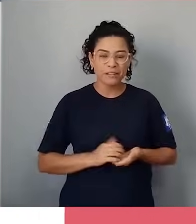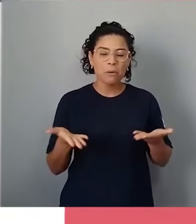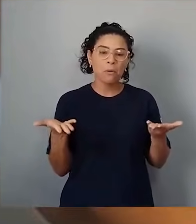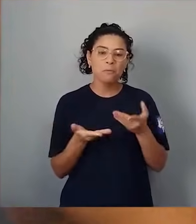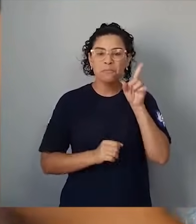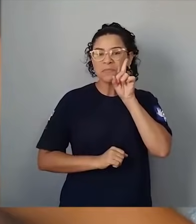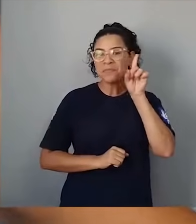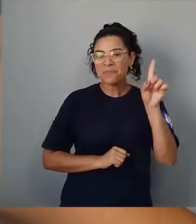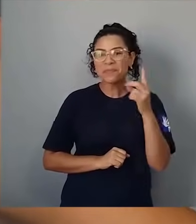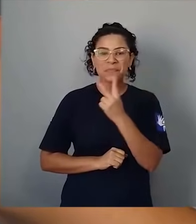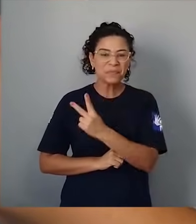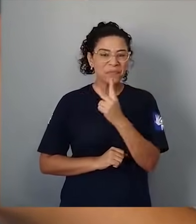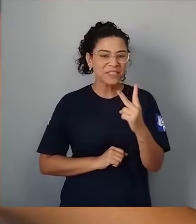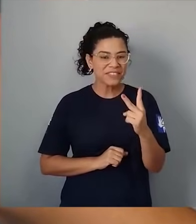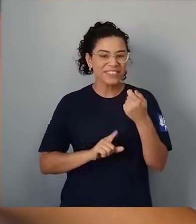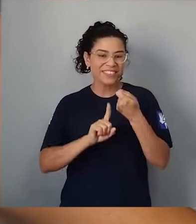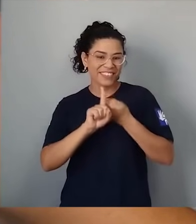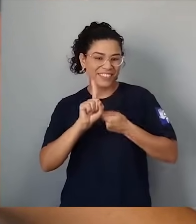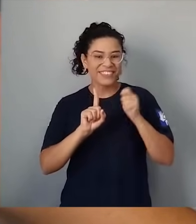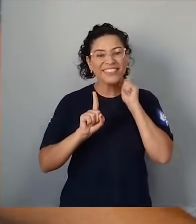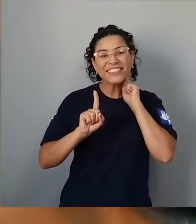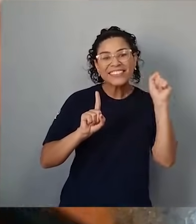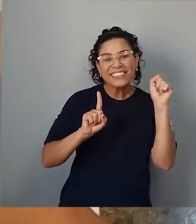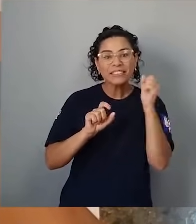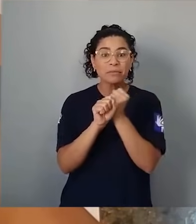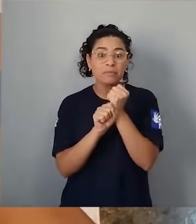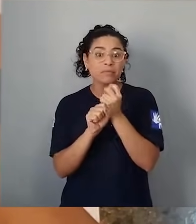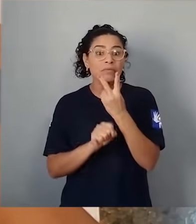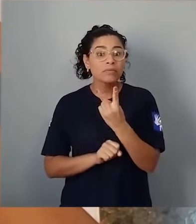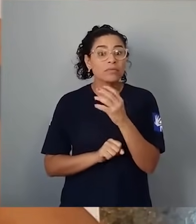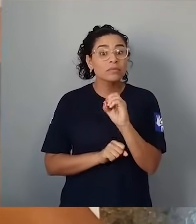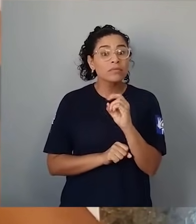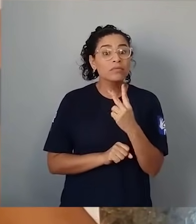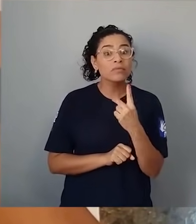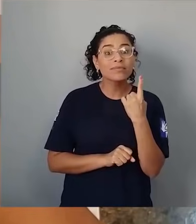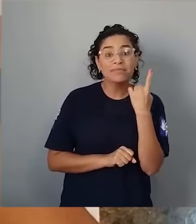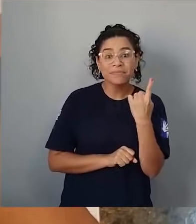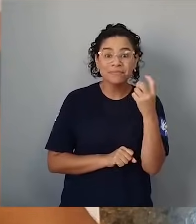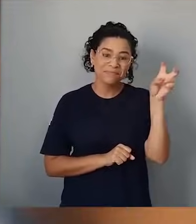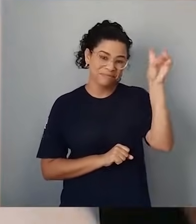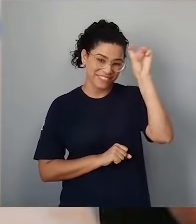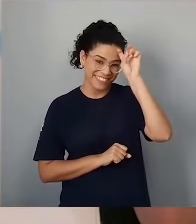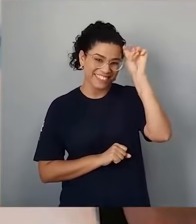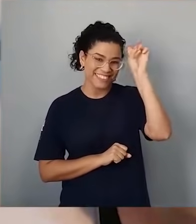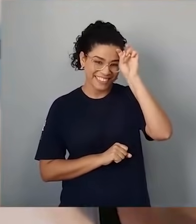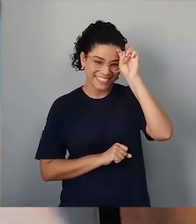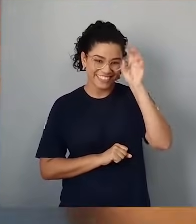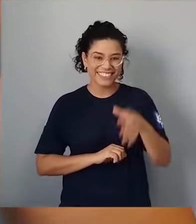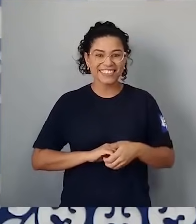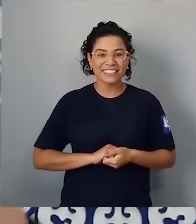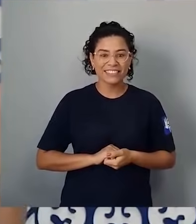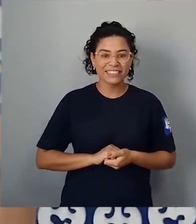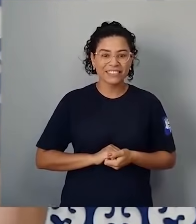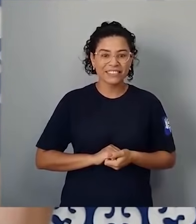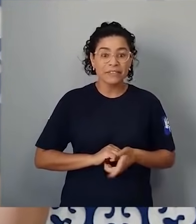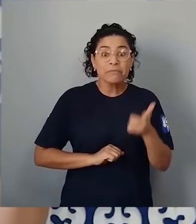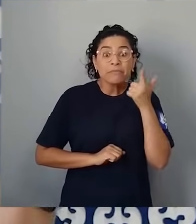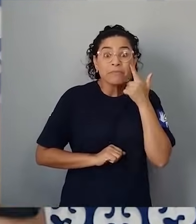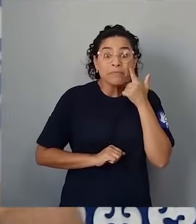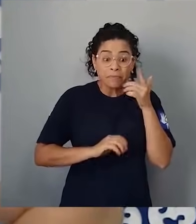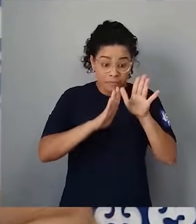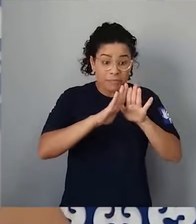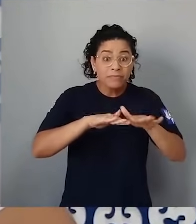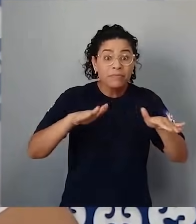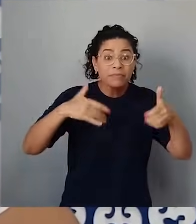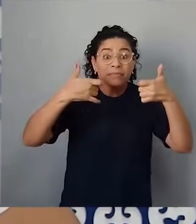calendário? Hoje é dia 22 de abril de 2021, quinta-feira. Vamos ver